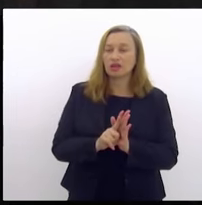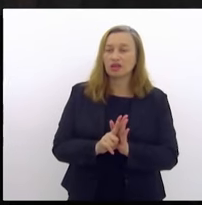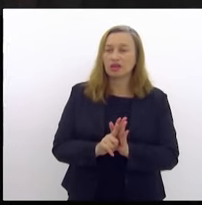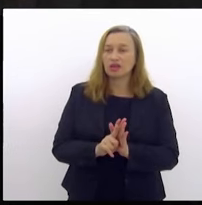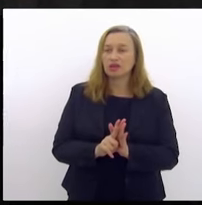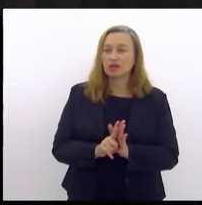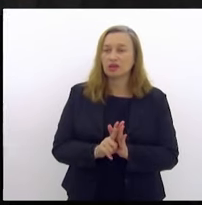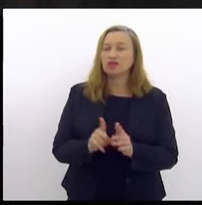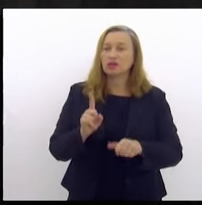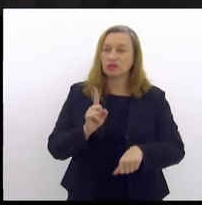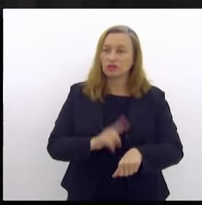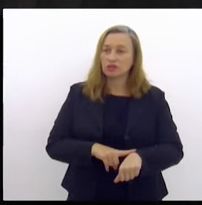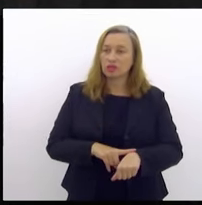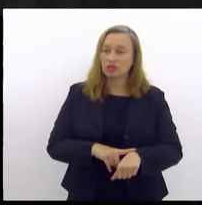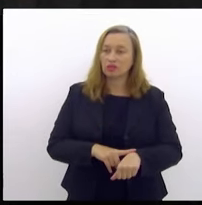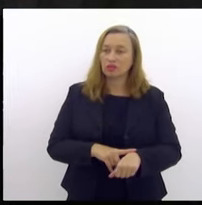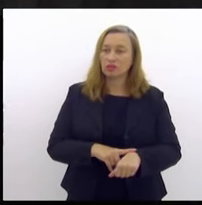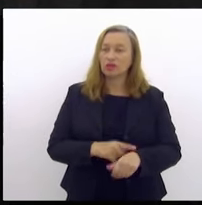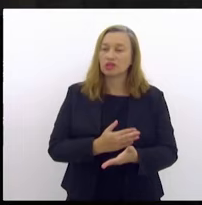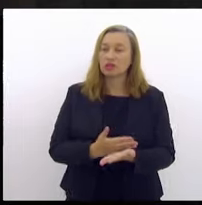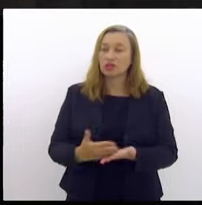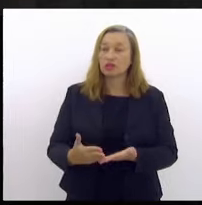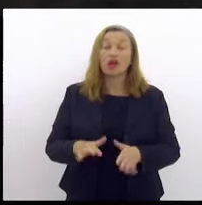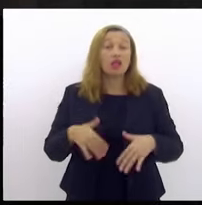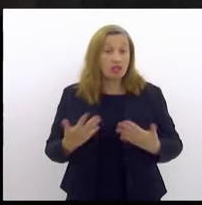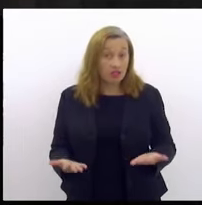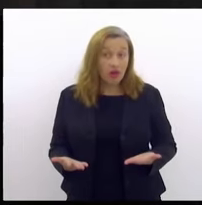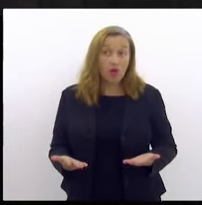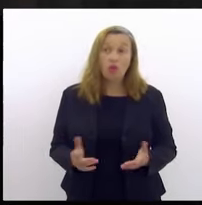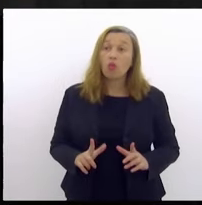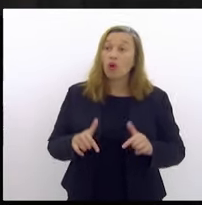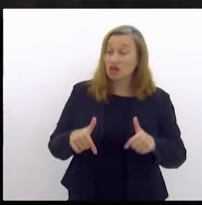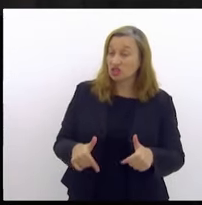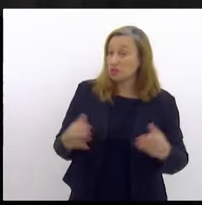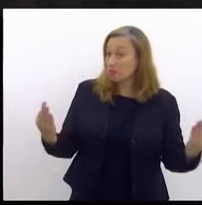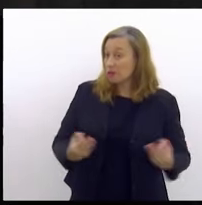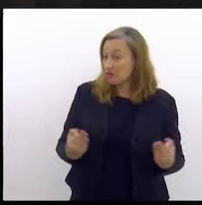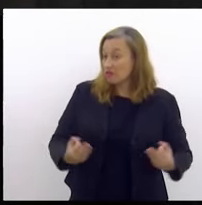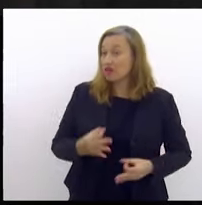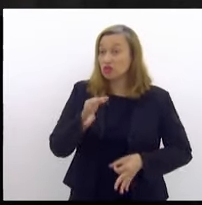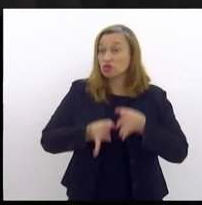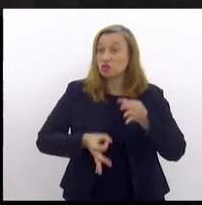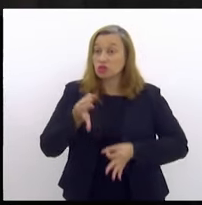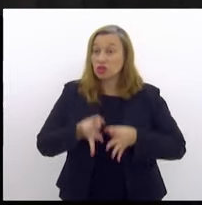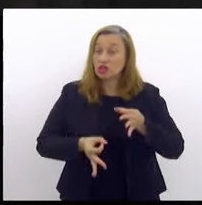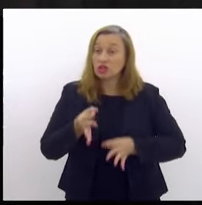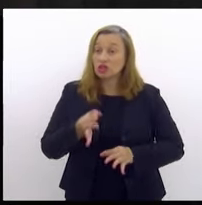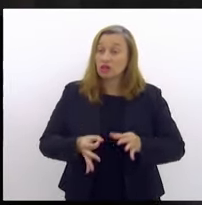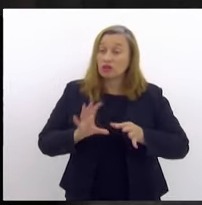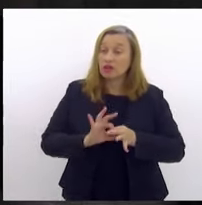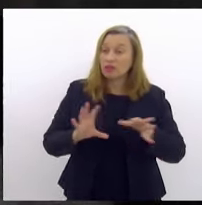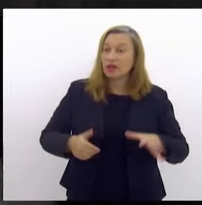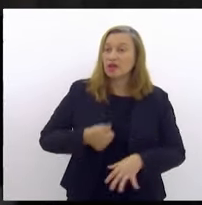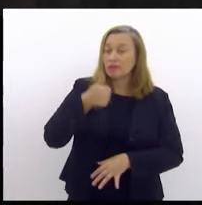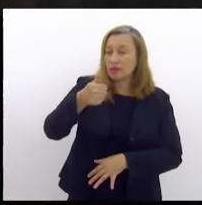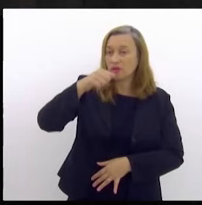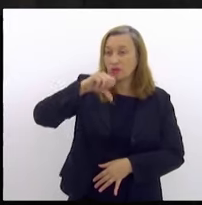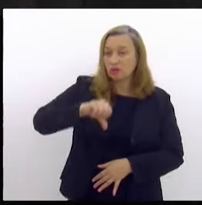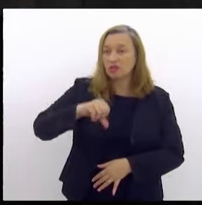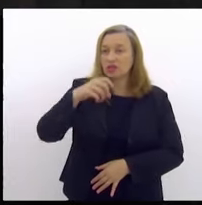ao tempo que se efetuou. Então, o ato jurídico perfeito foi consumado em